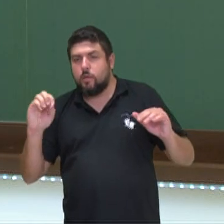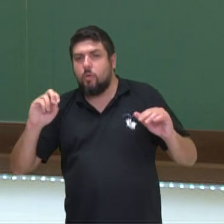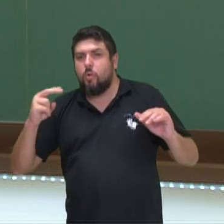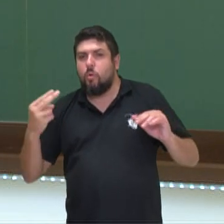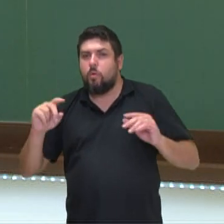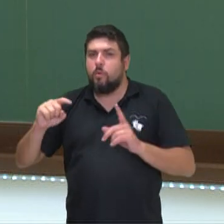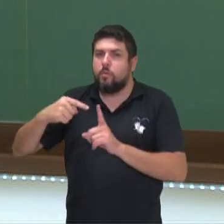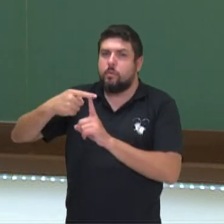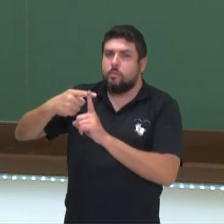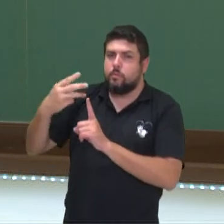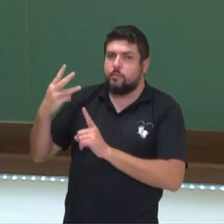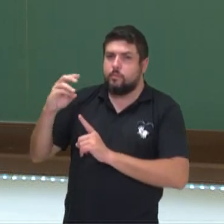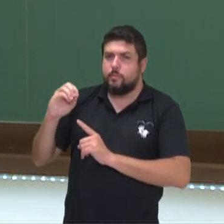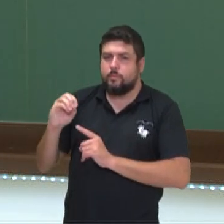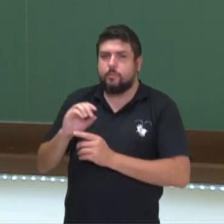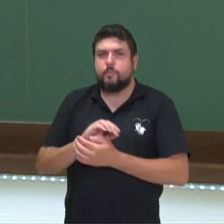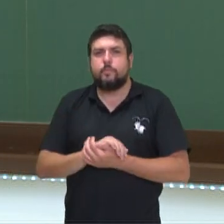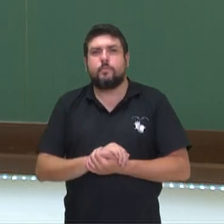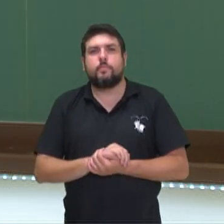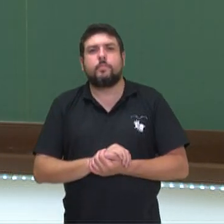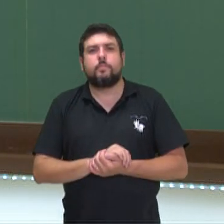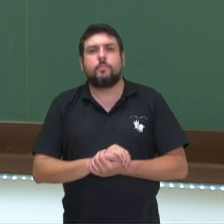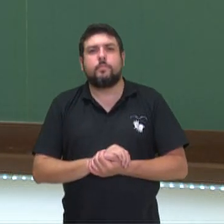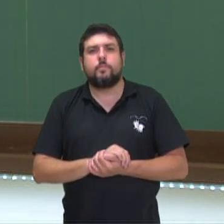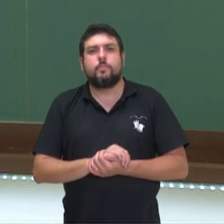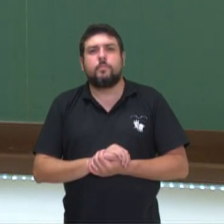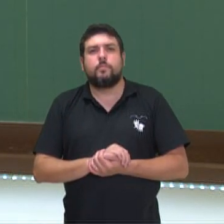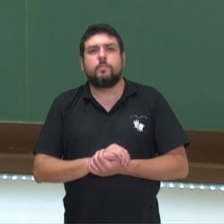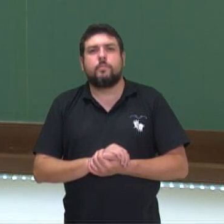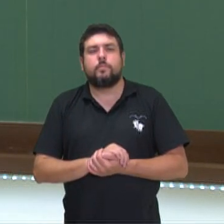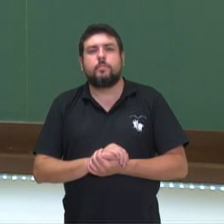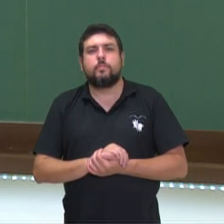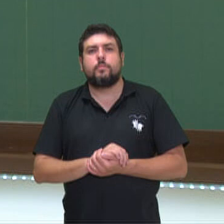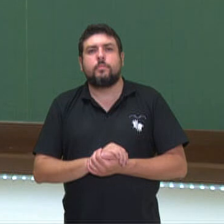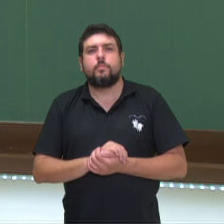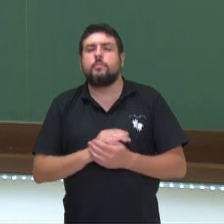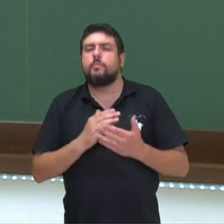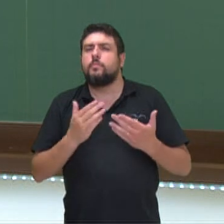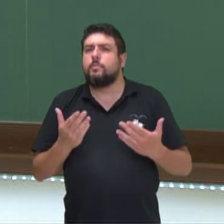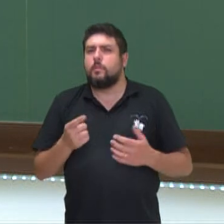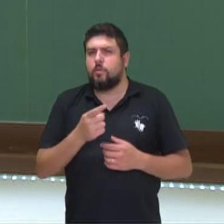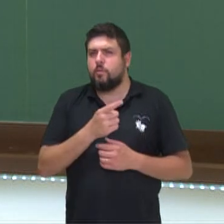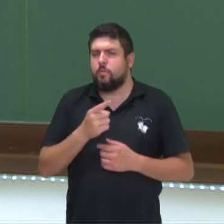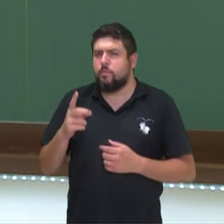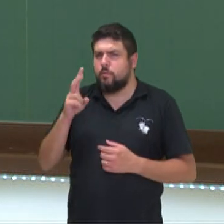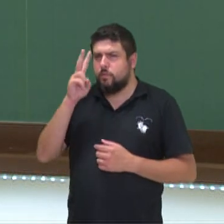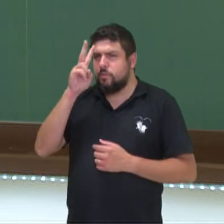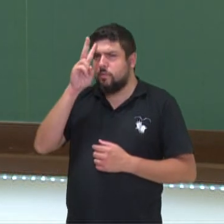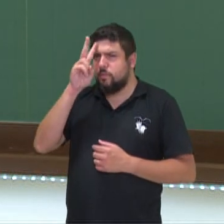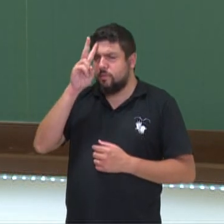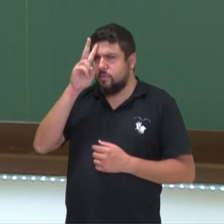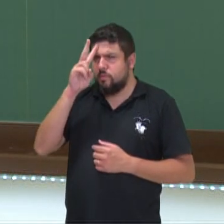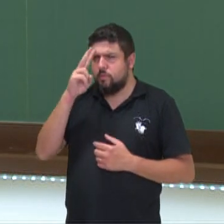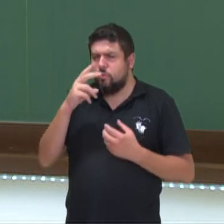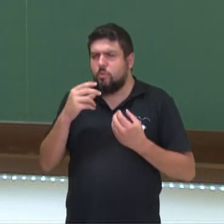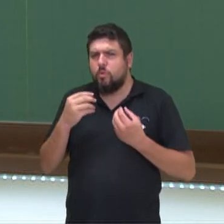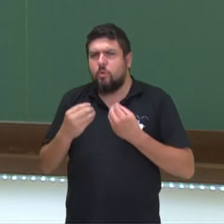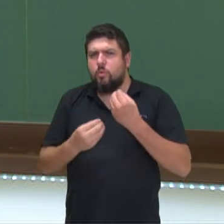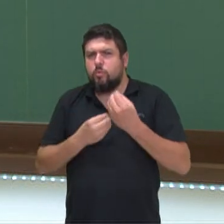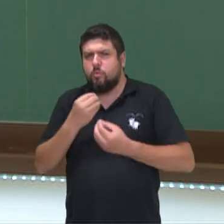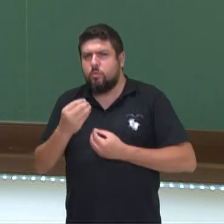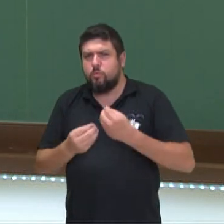30, ok? Bom, e vocês lembram então como é que a gente faz uma